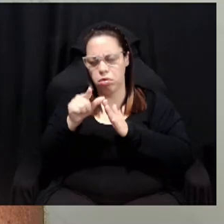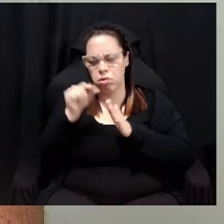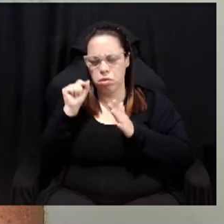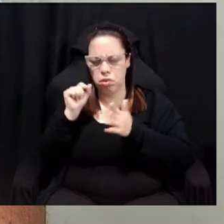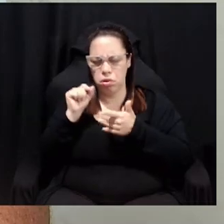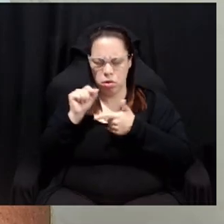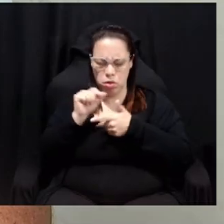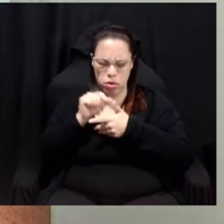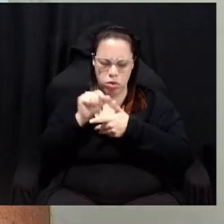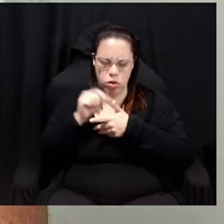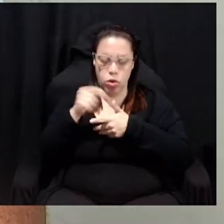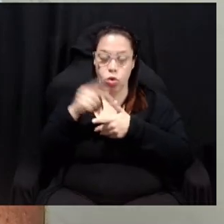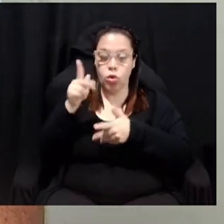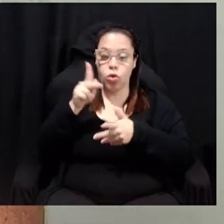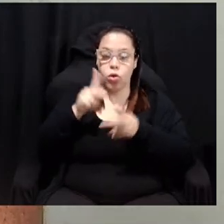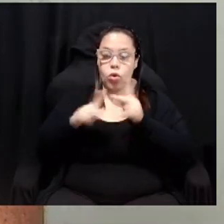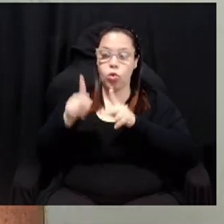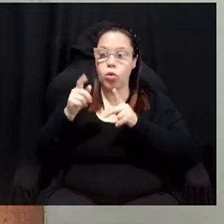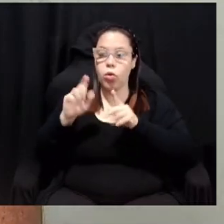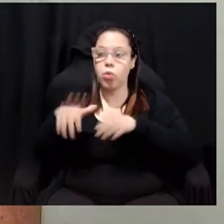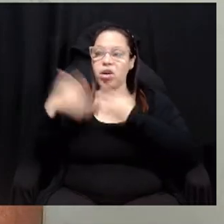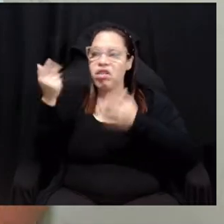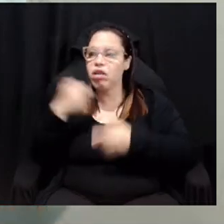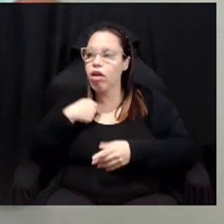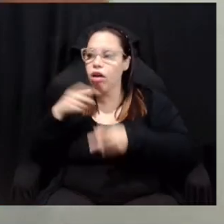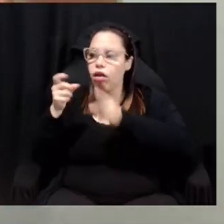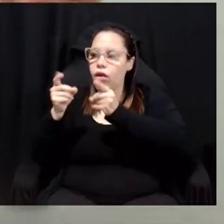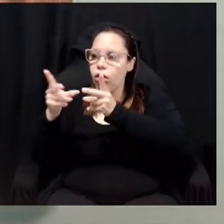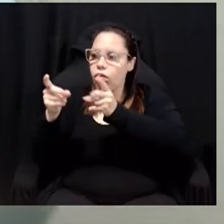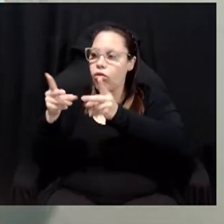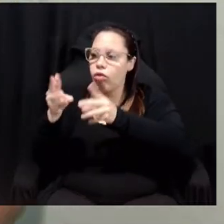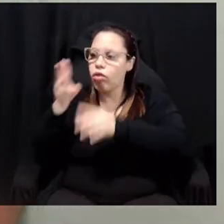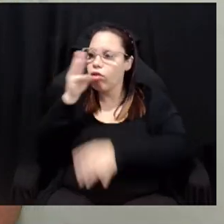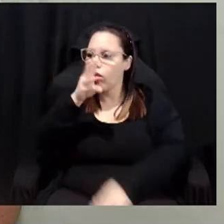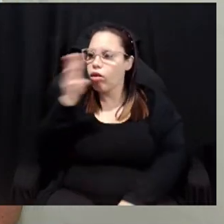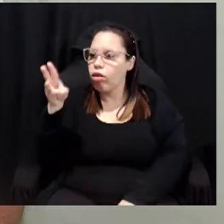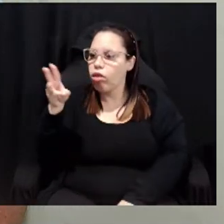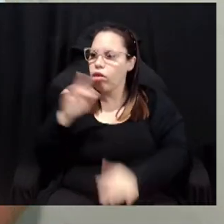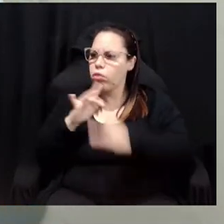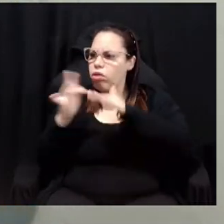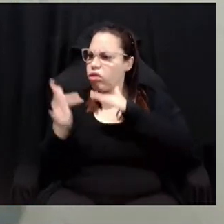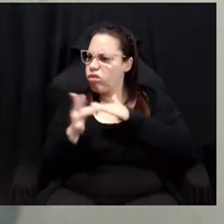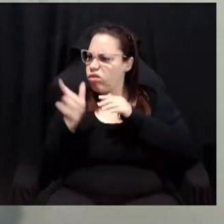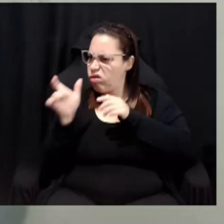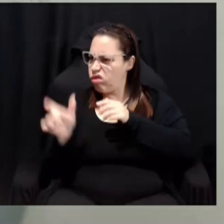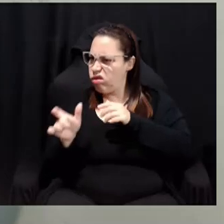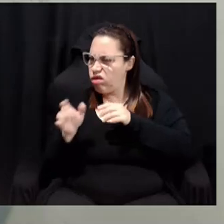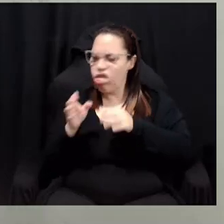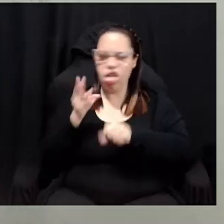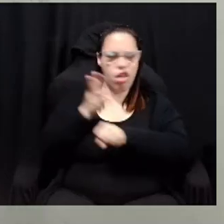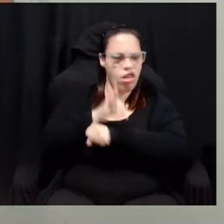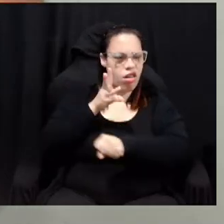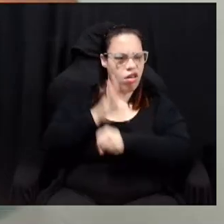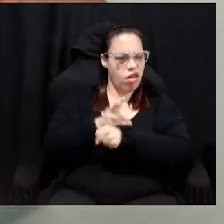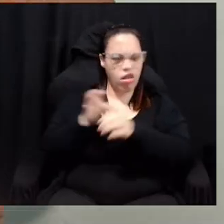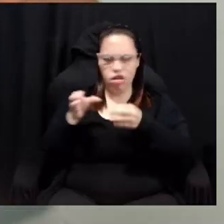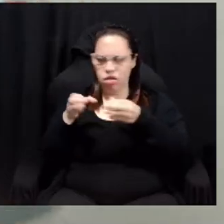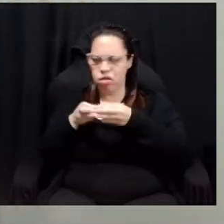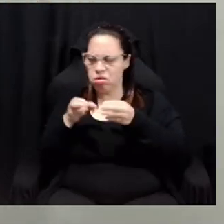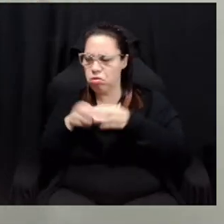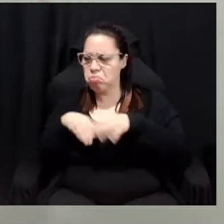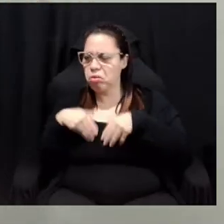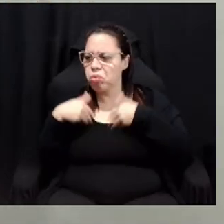público está, para quem eu vendo, está em qual plataforma? Está numa rede social, está no WhatsApp, está num grupo, está em